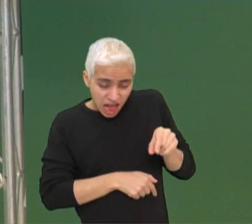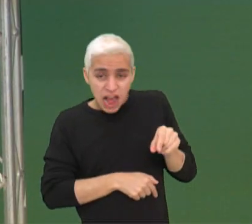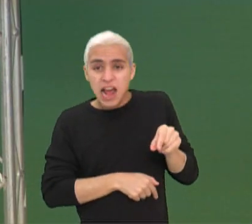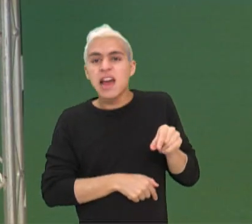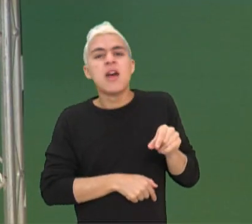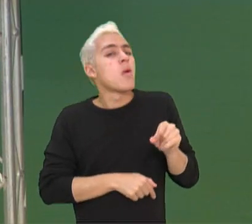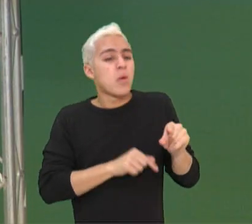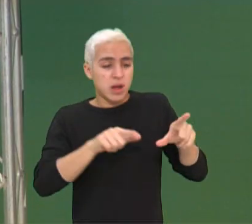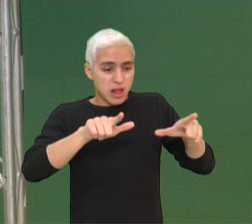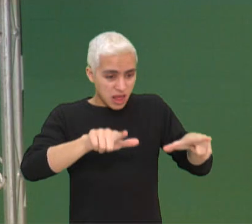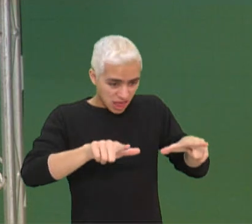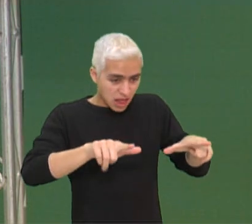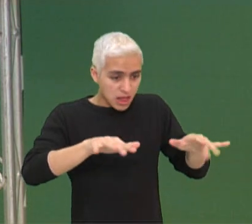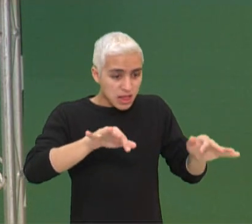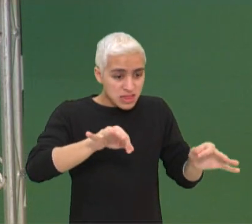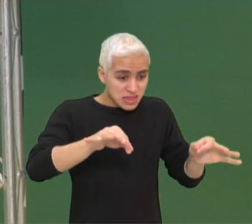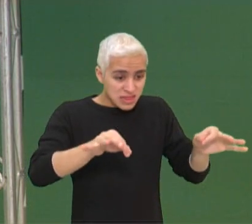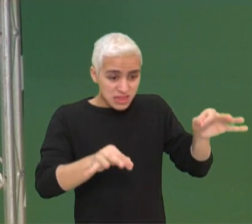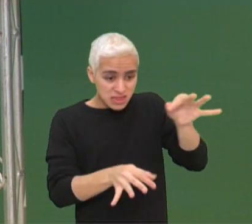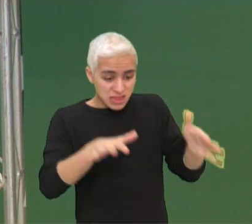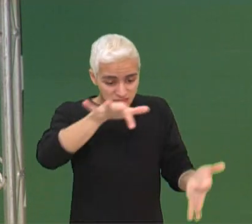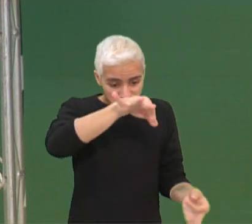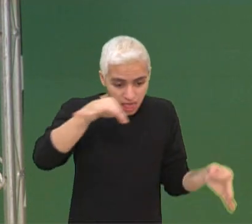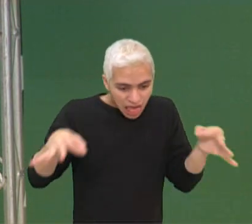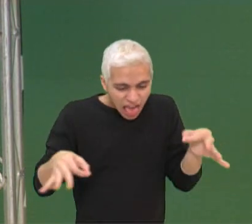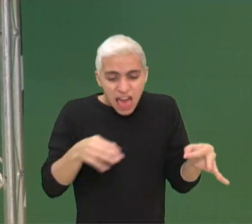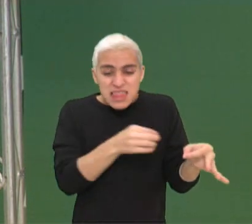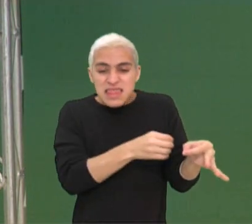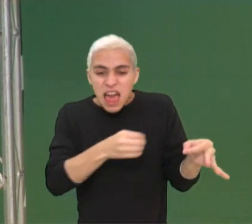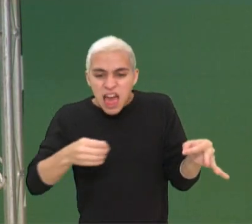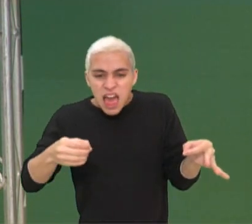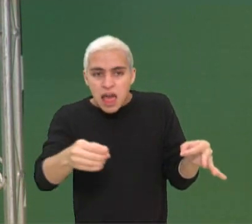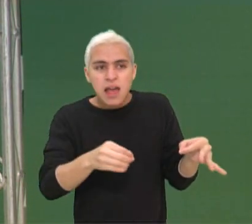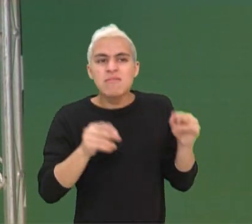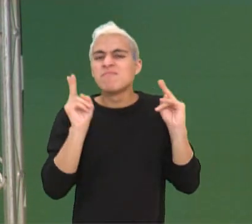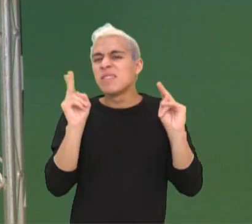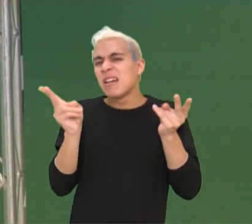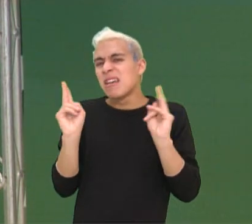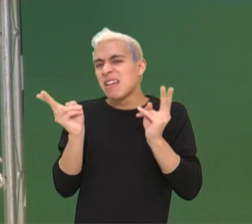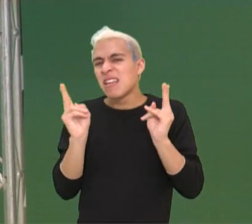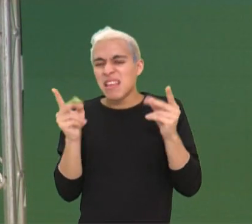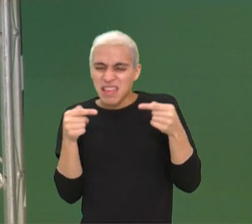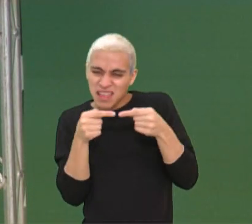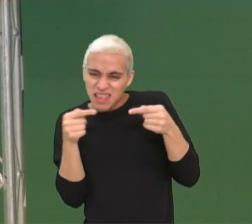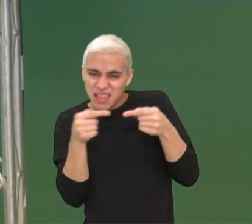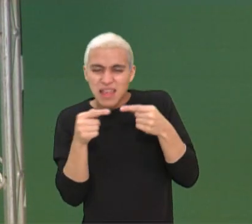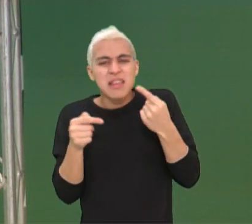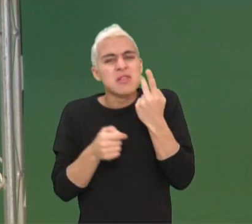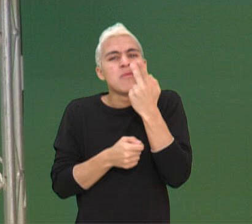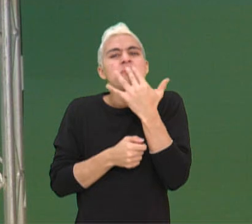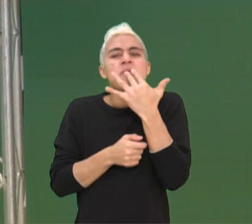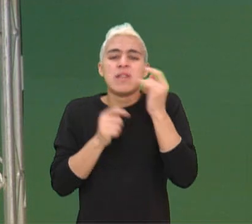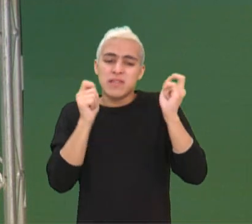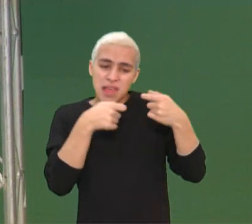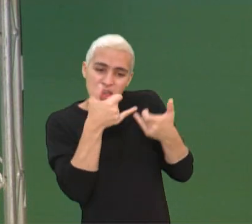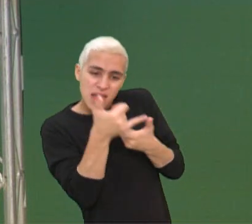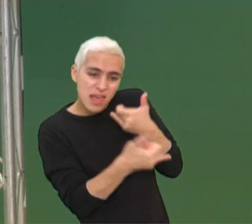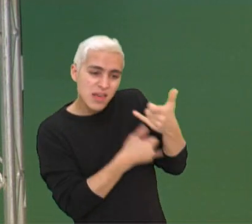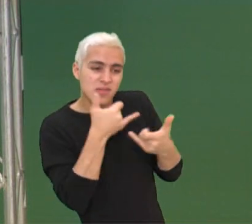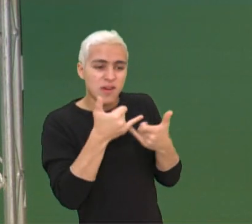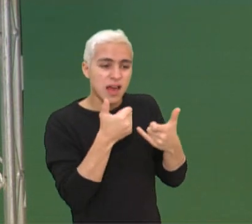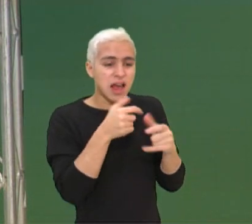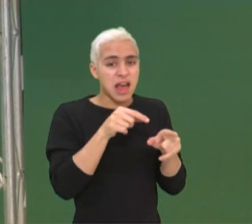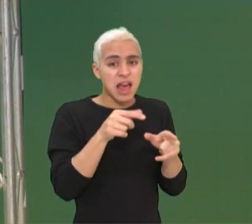lado é o jogo de trilha e do outro lado é o jogo de dama. Então as peças... sempre vai vir de duas cores e você consegue fazer essas